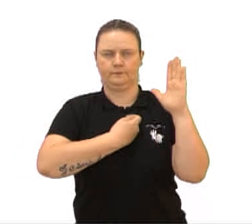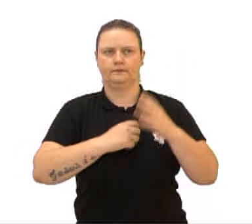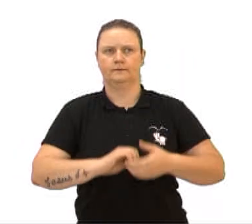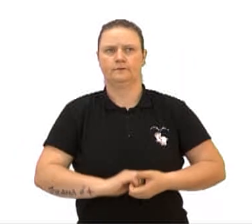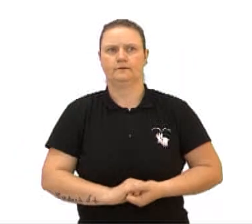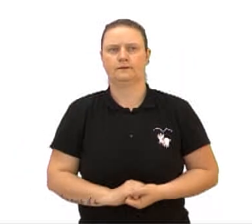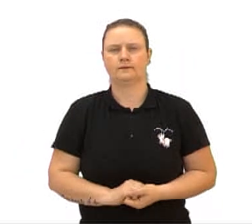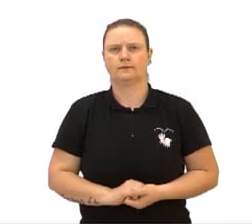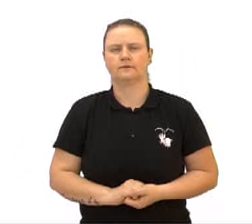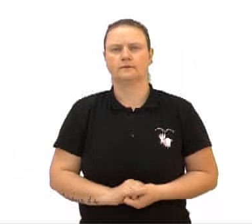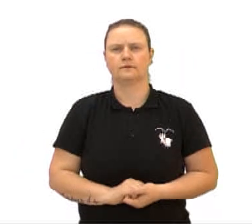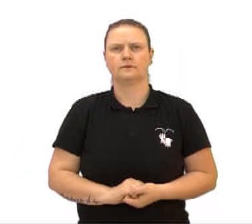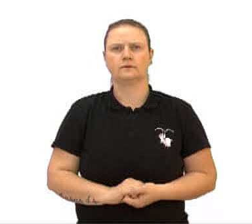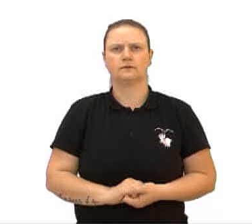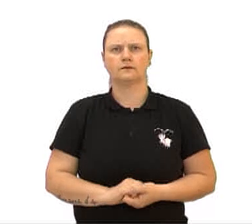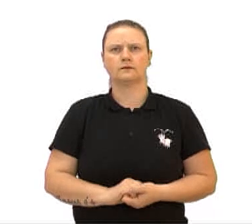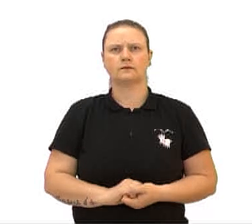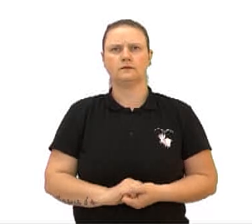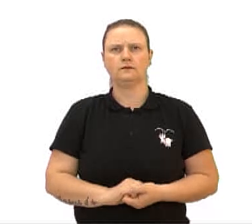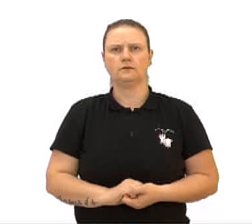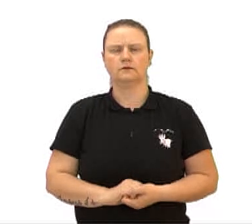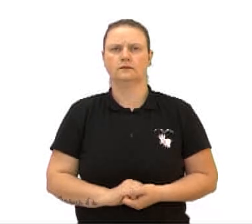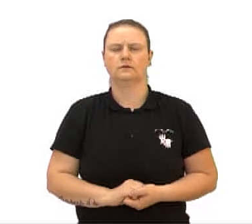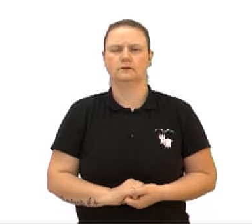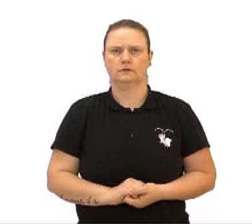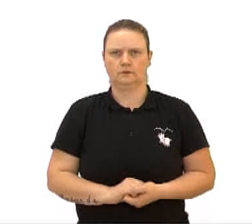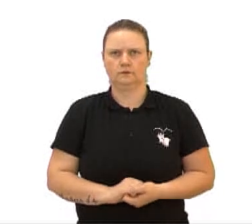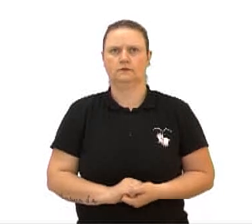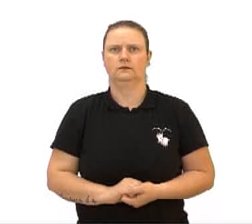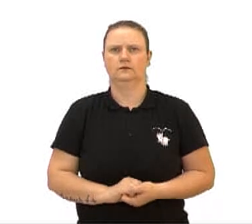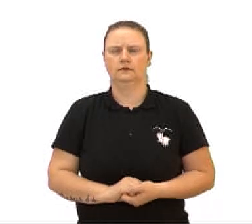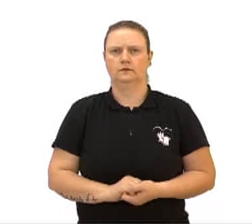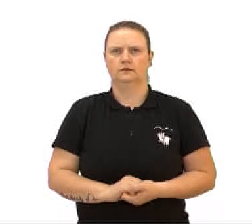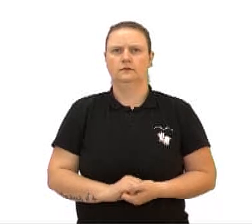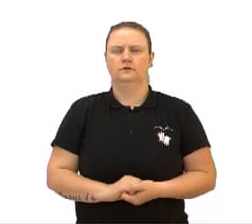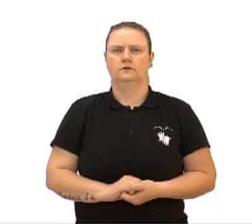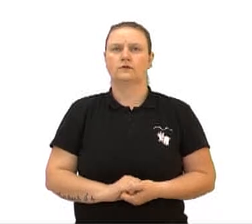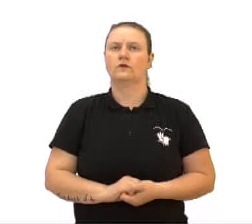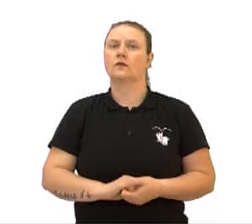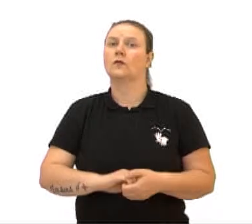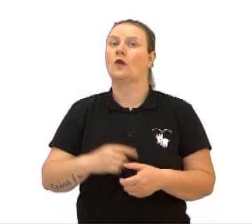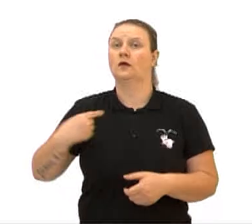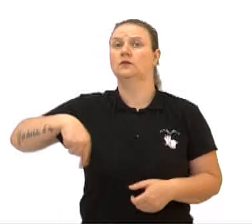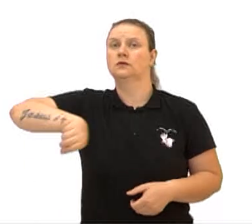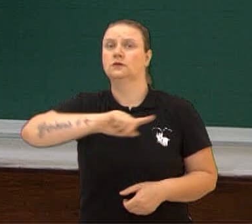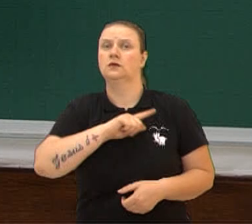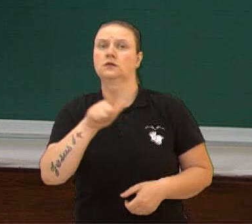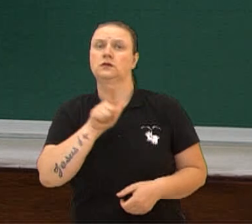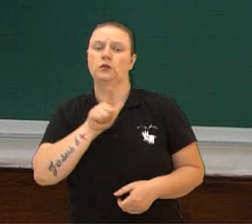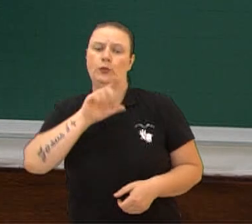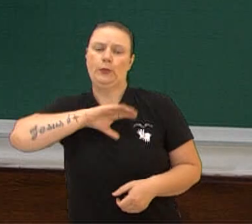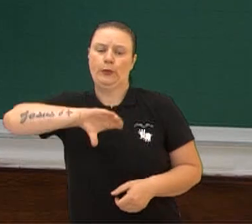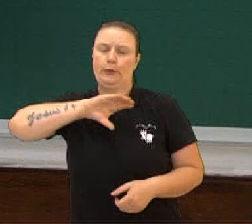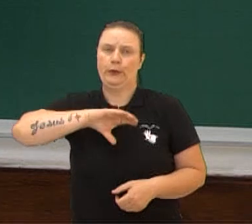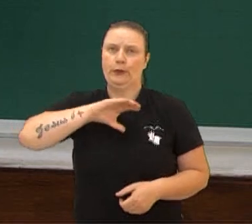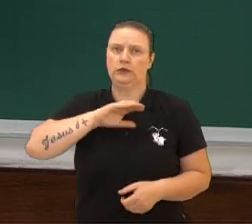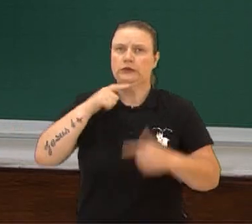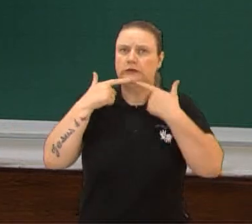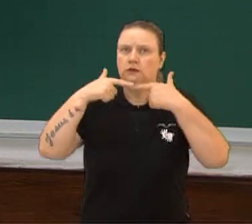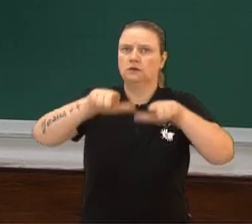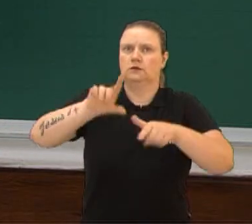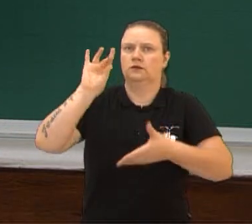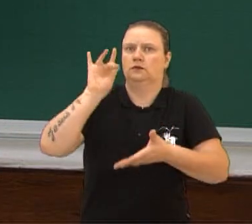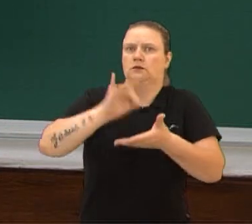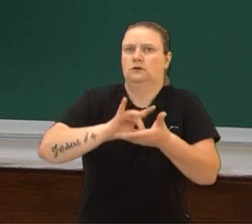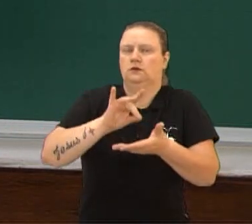por los portugueses. Por isso, nossa língua oficial é o português. Então, nós temos o português como língua oficial porque